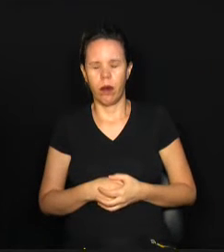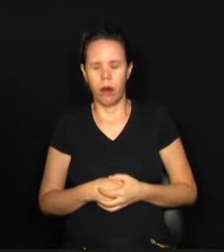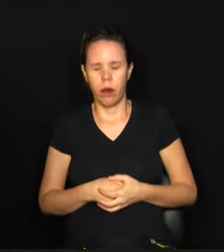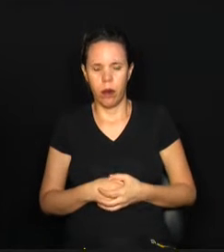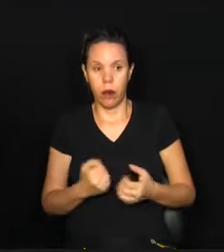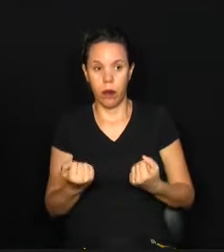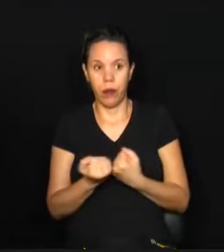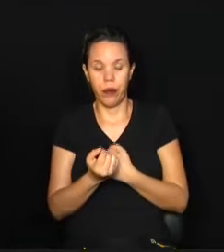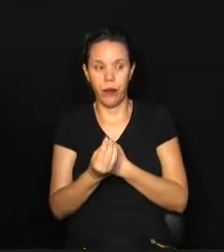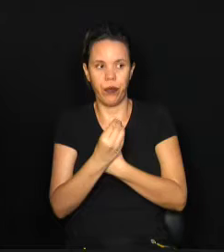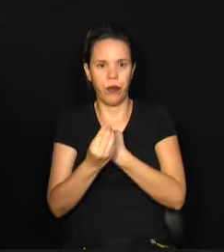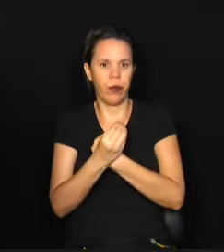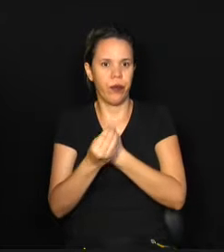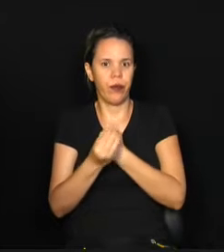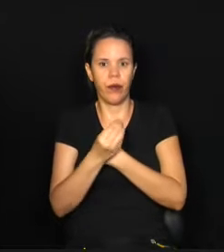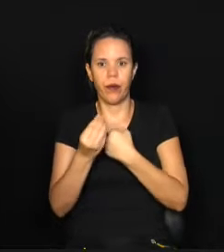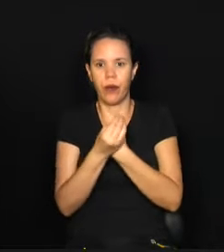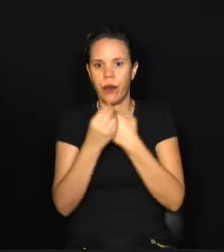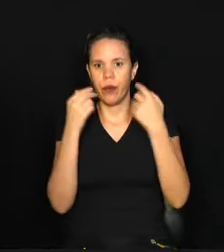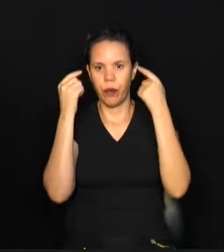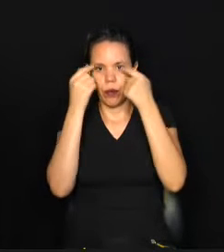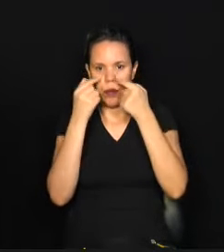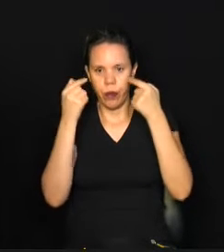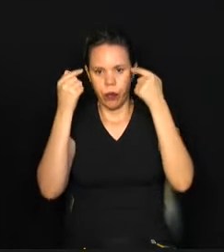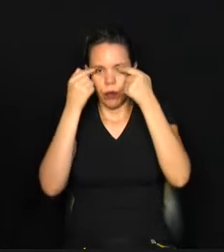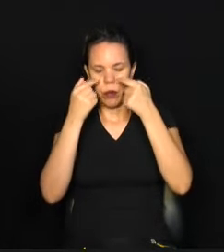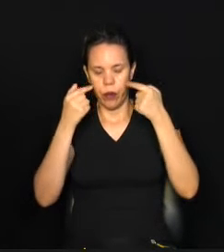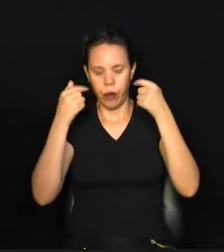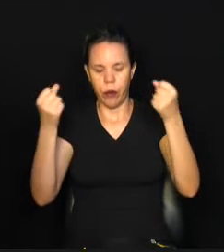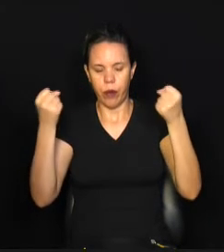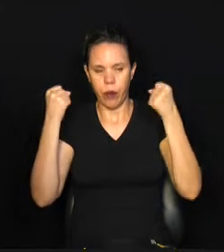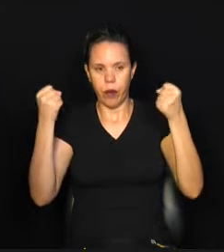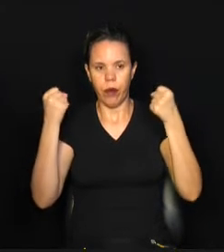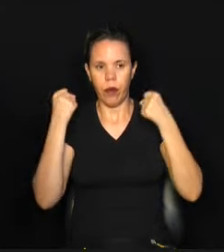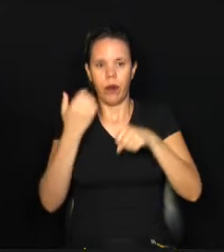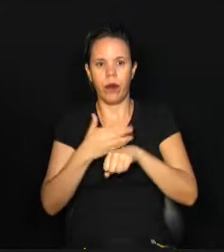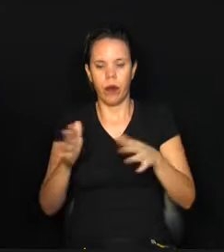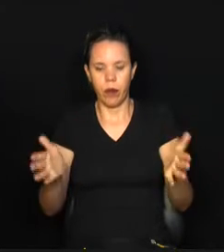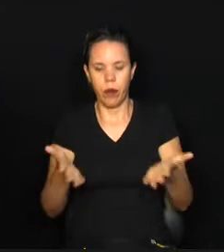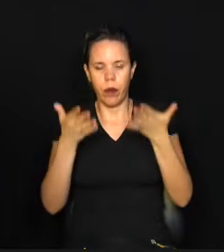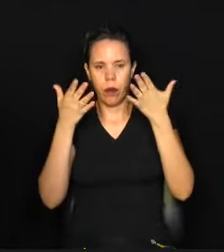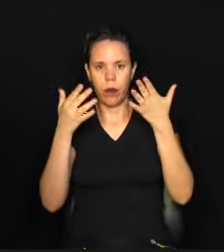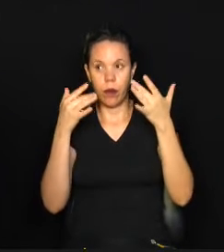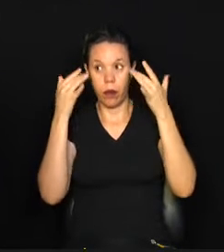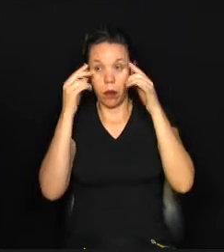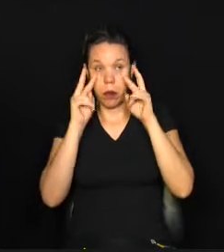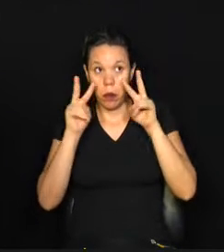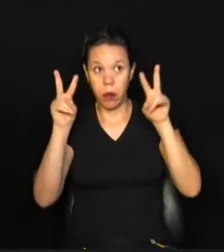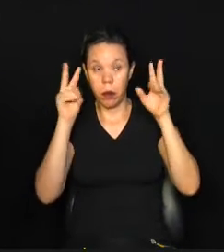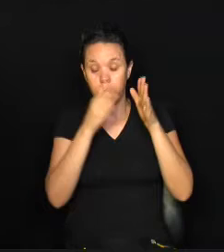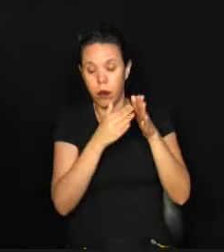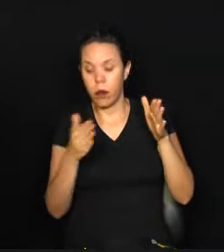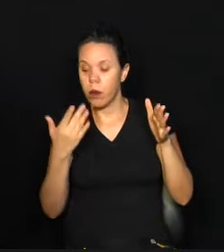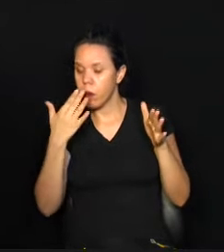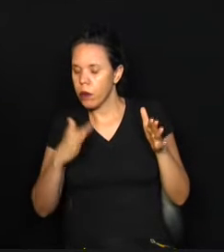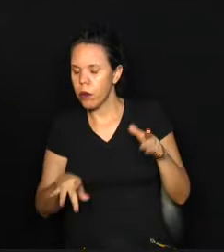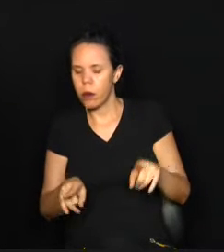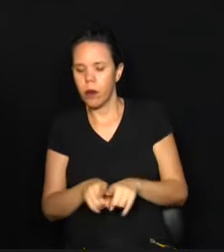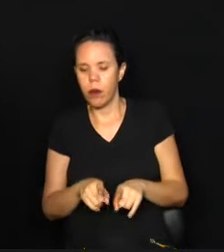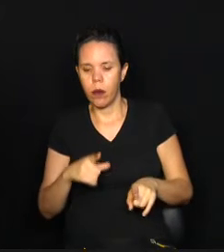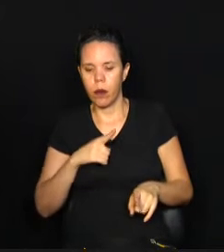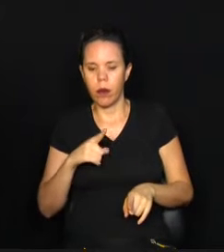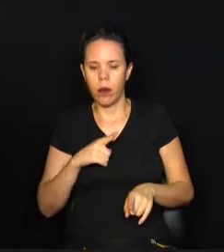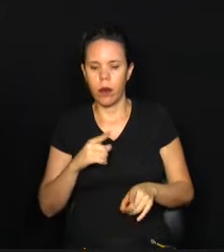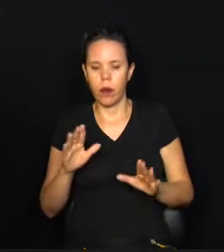se cuidar, fazer treinamento, exercício para estimular, principalmente essa fase que a criança está fora